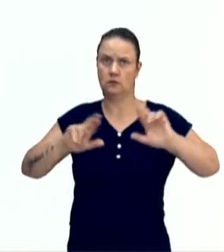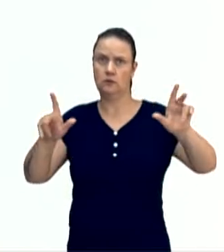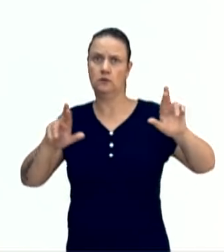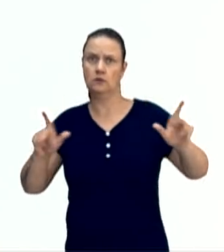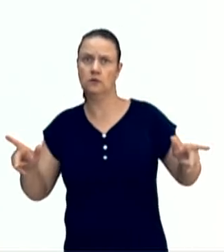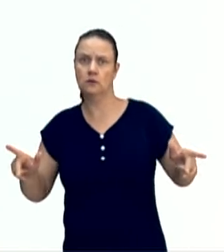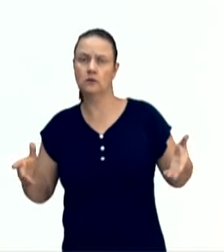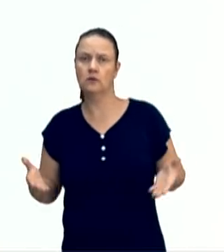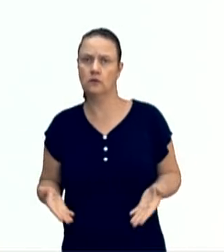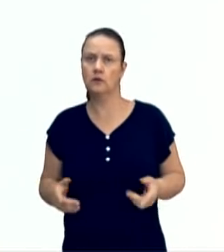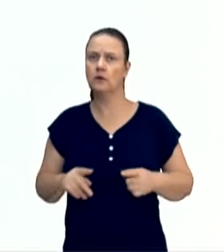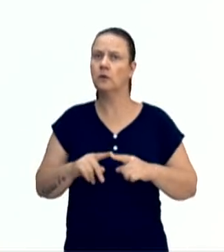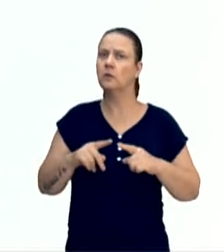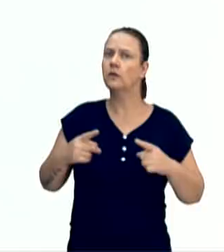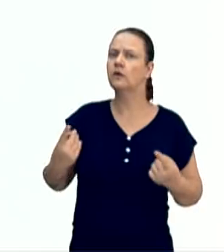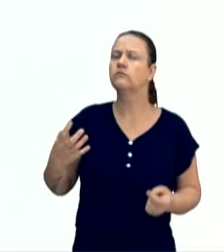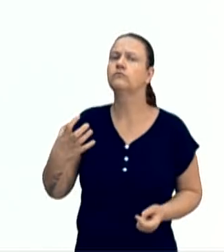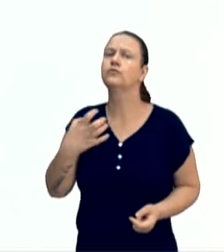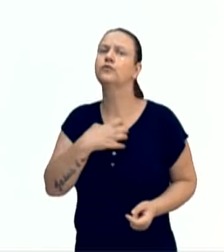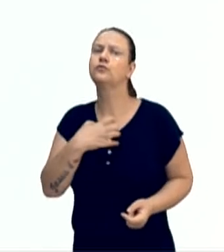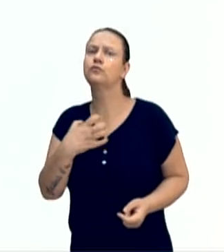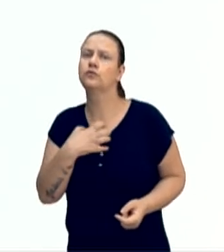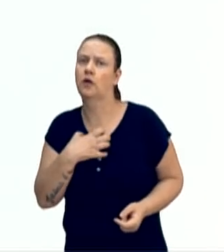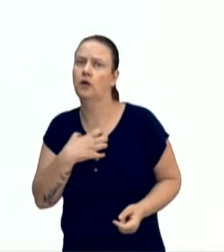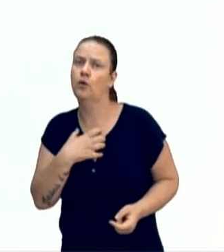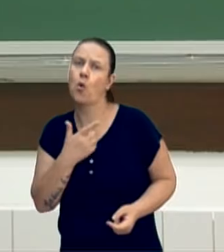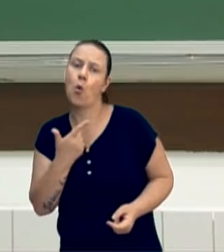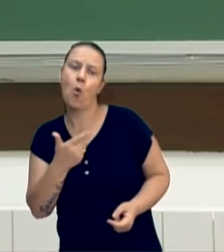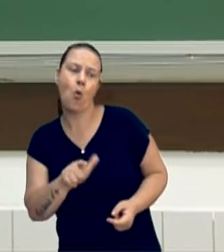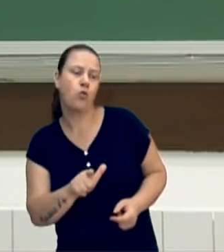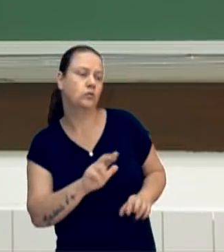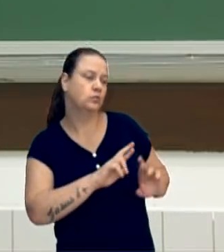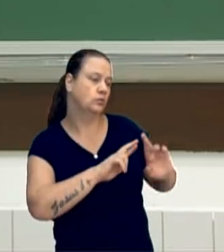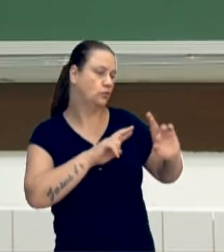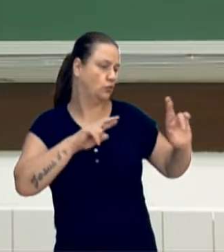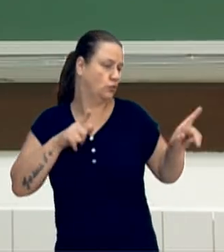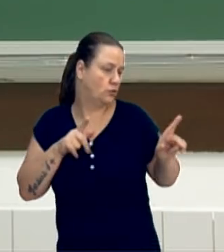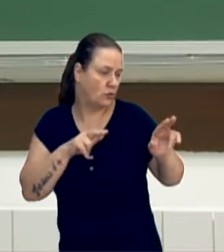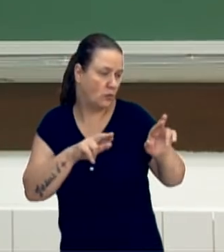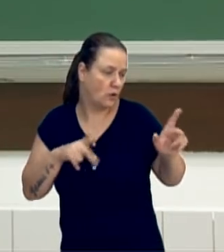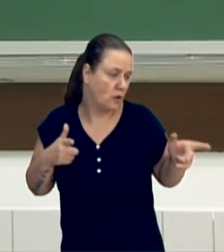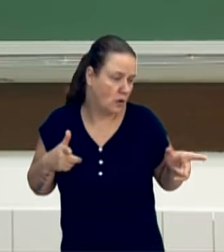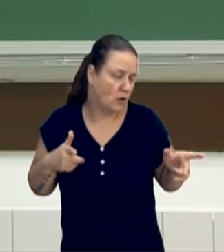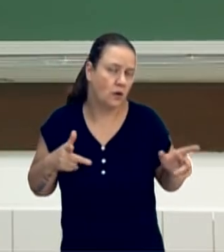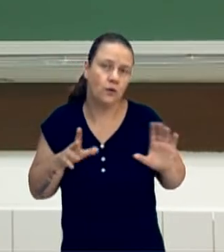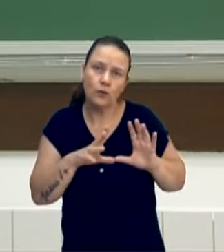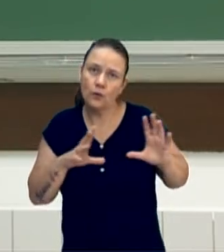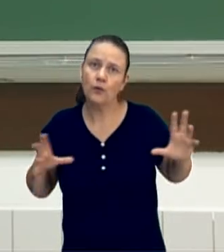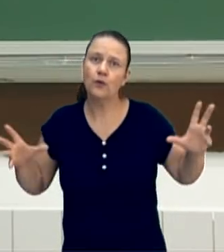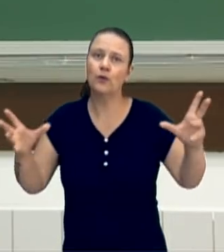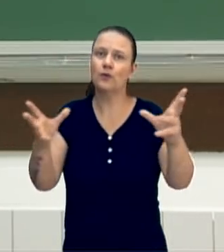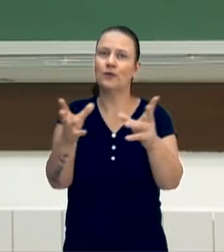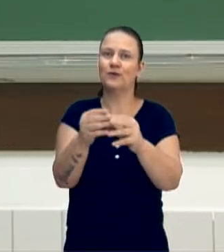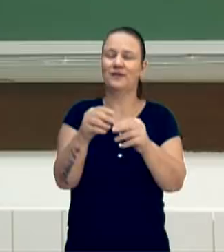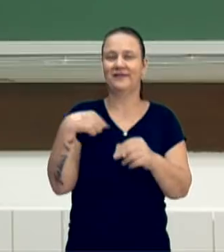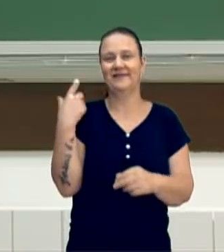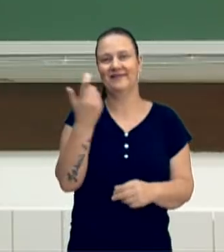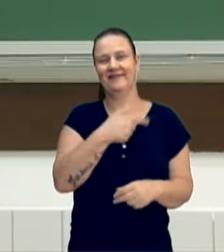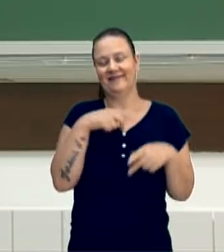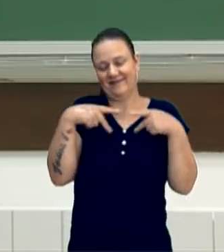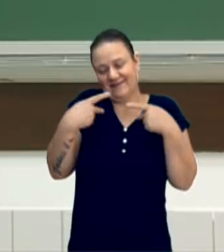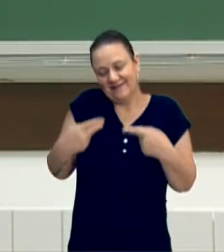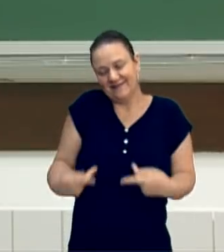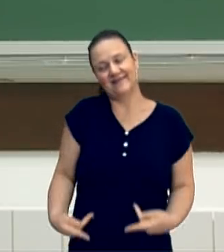outras. Mas, de um jeito ou de outro, ó, assim assado, todos são humanos,